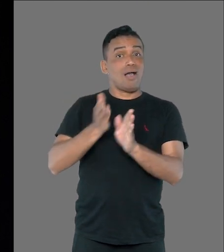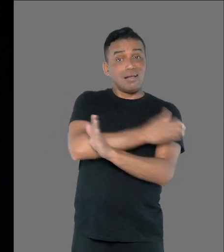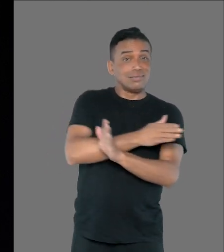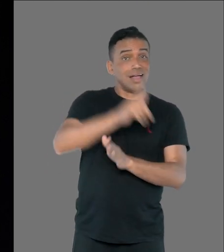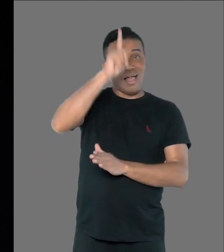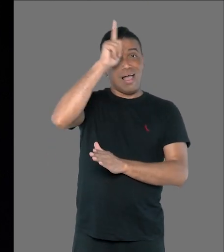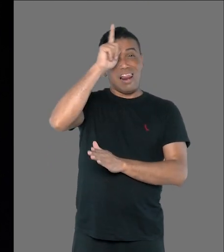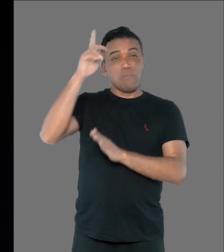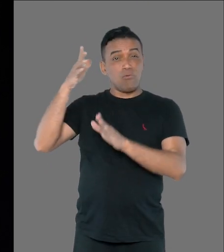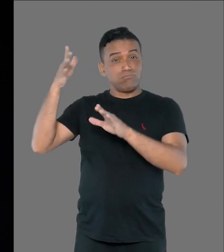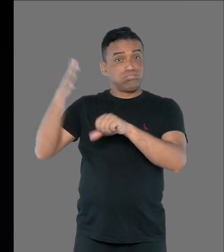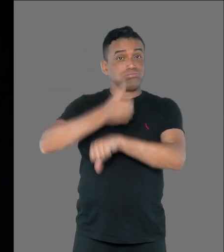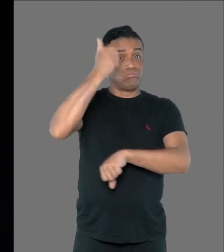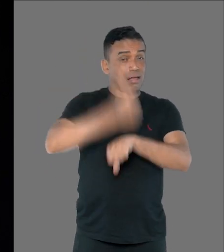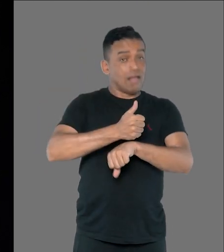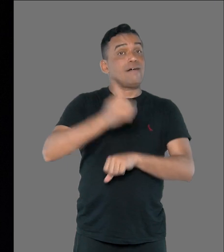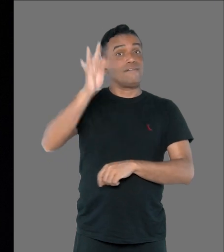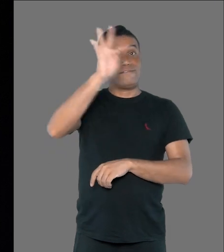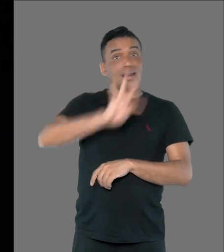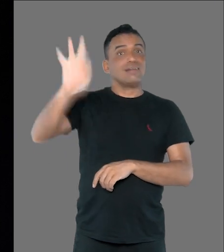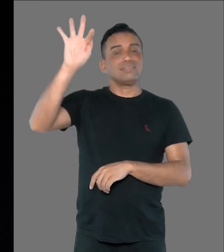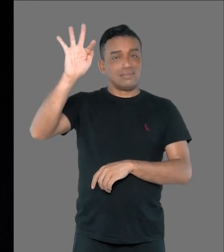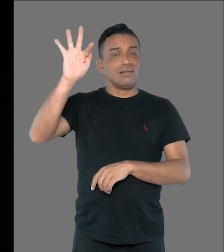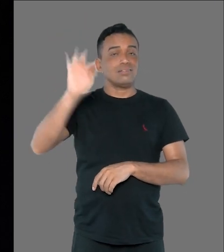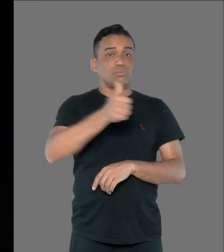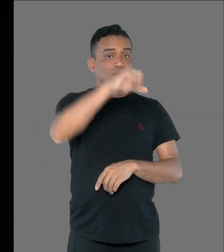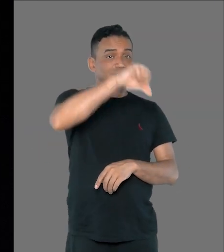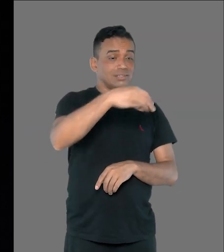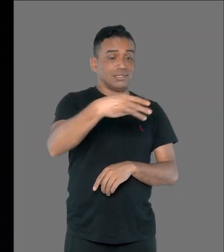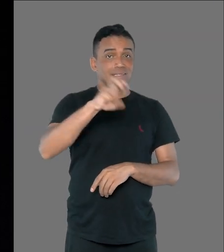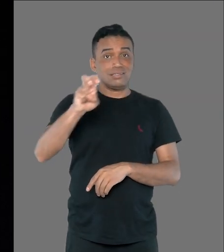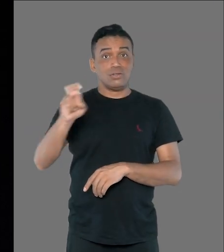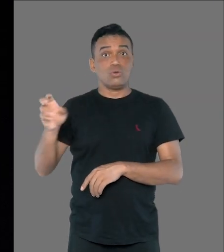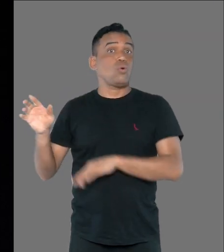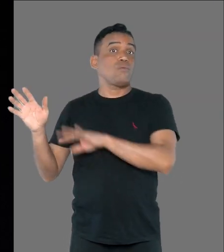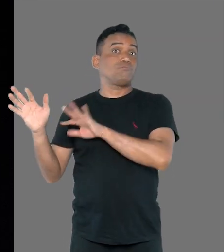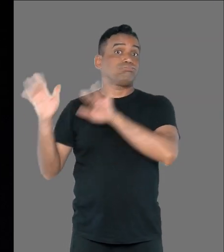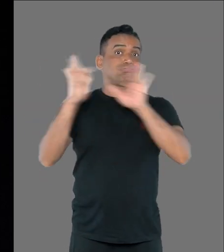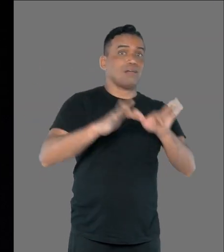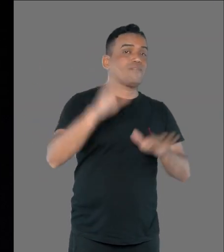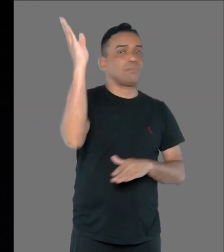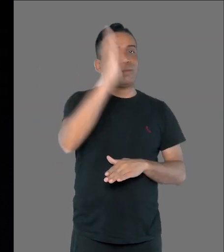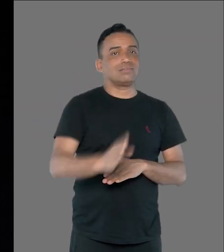em 1935, vem para o Brasil com a sua família, e ele é adorado no Brasil. Ele, já quando